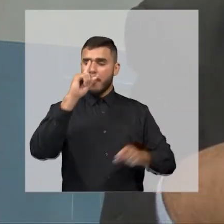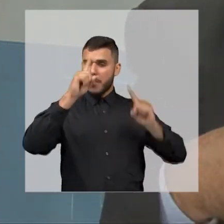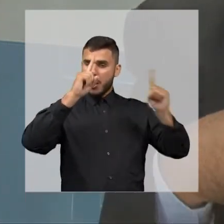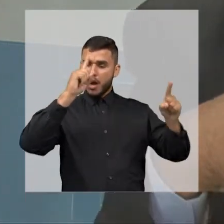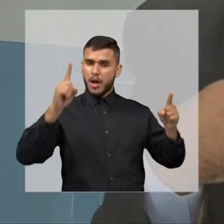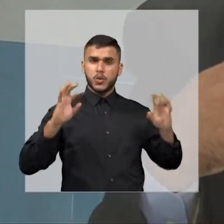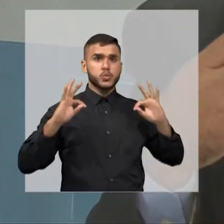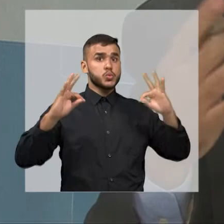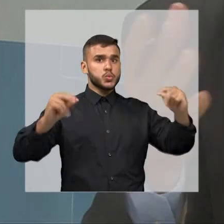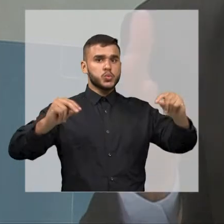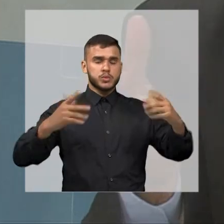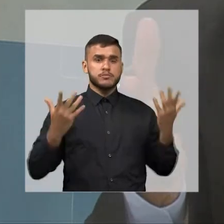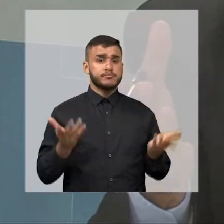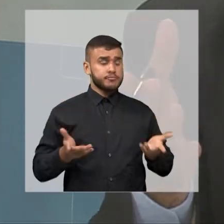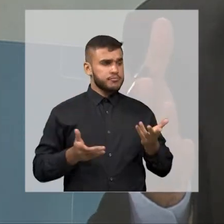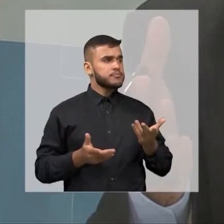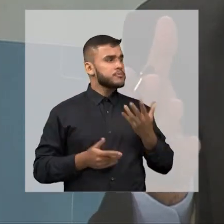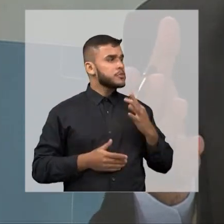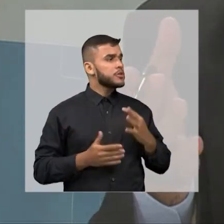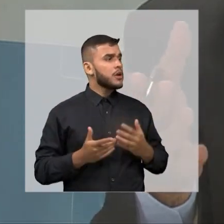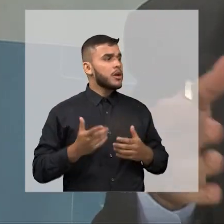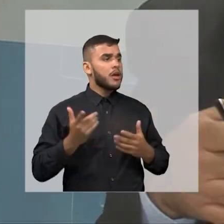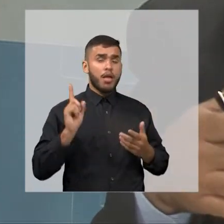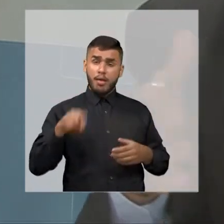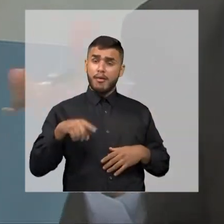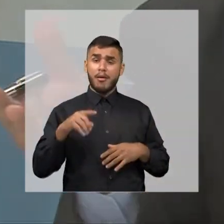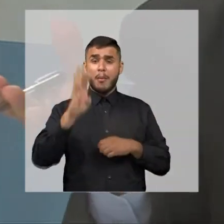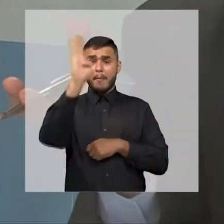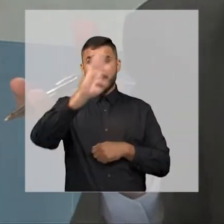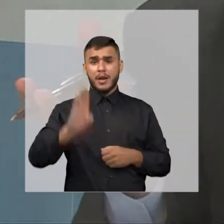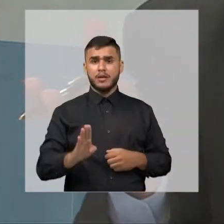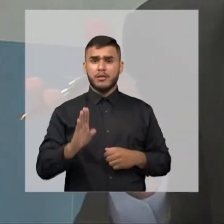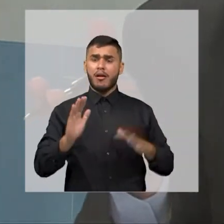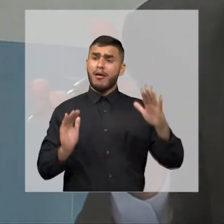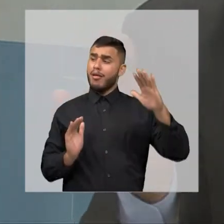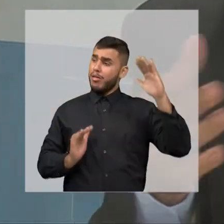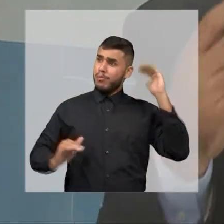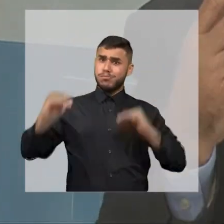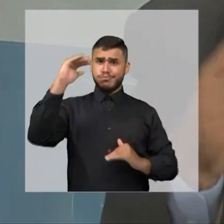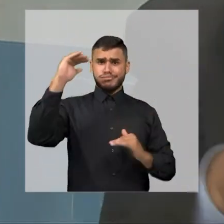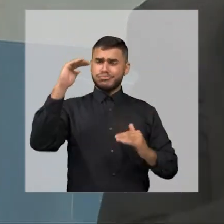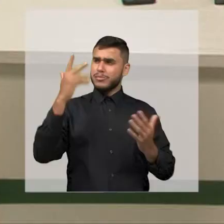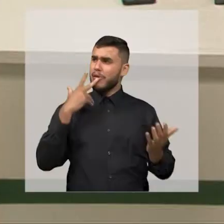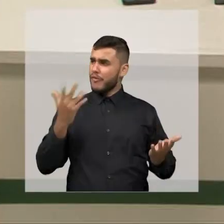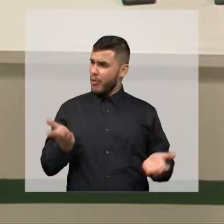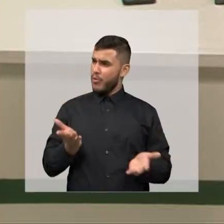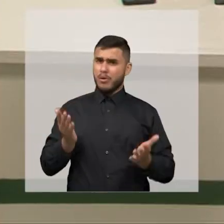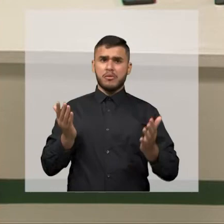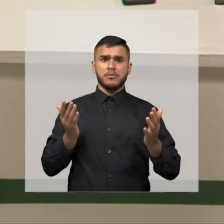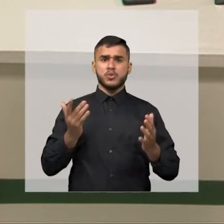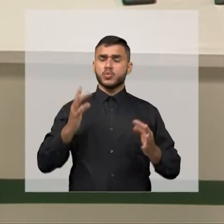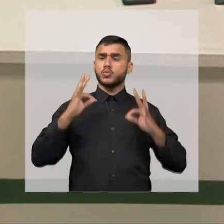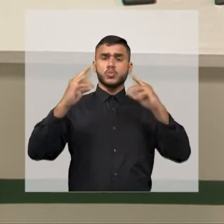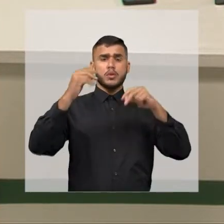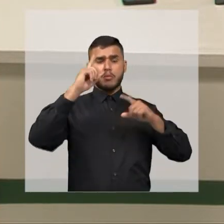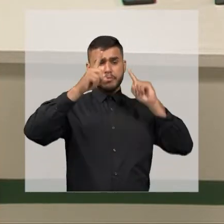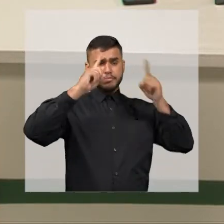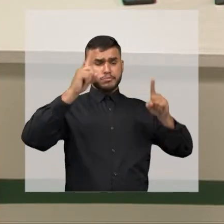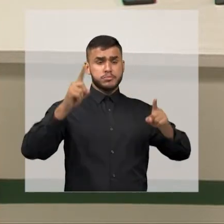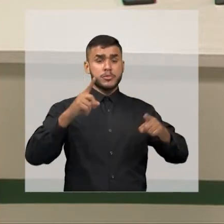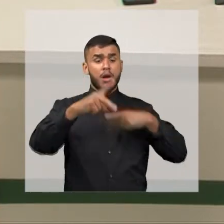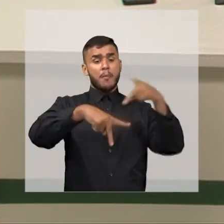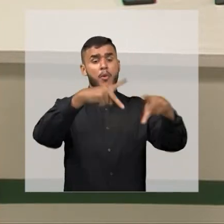comunicação, né, e que essa pirâmide maluca brasileira, né, e a base repleta de miserável, uma pontinha lá em cima, mandando em tudo. O né?